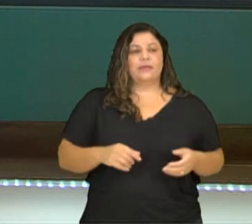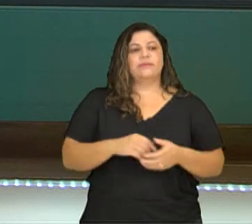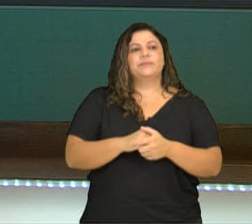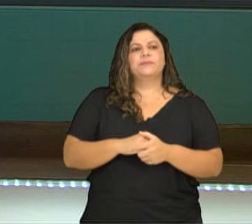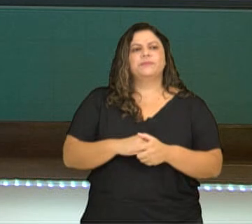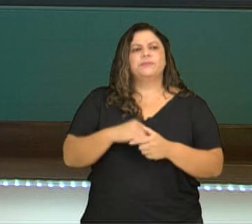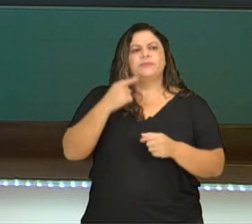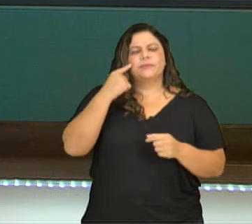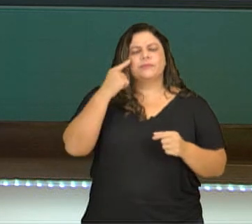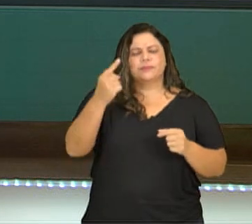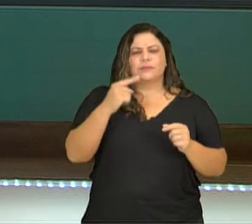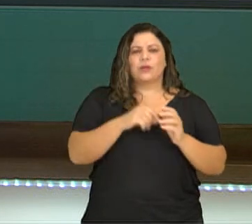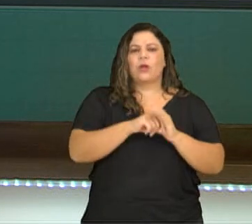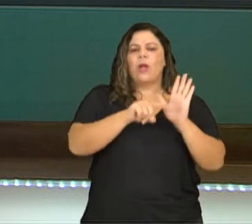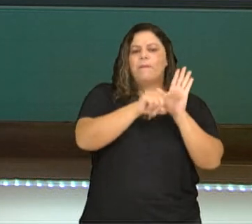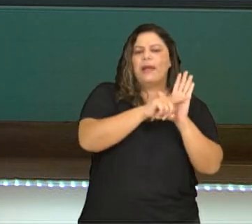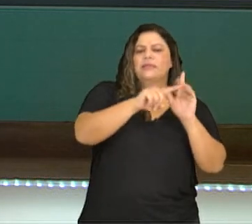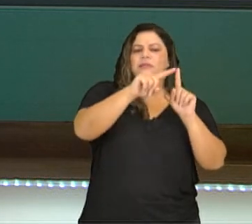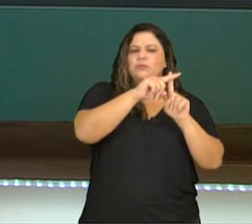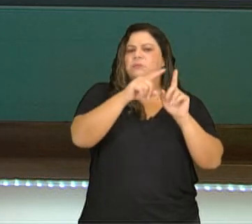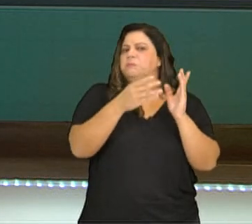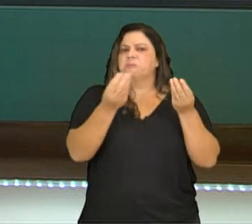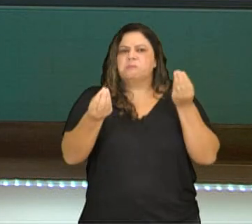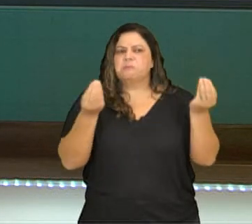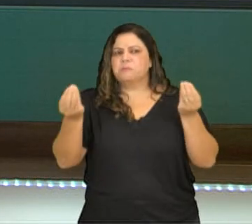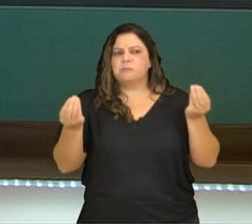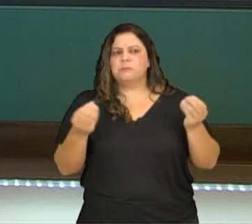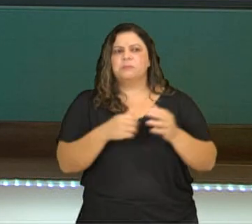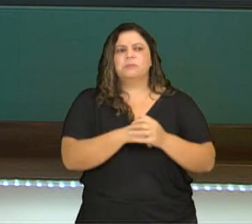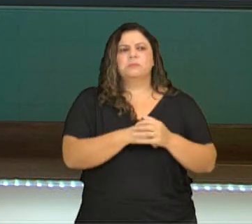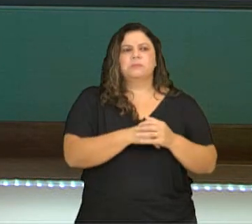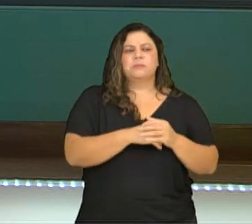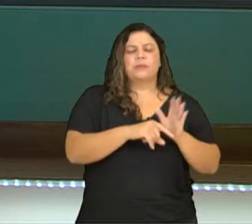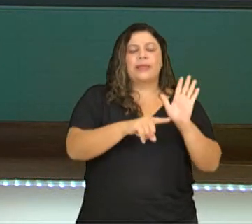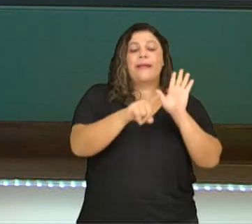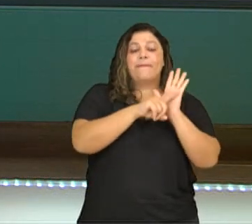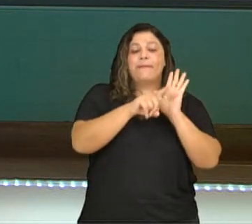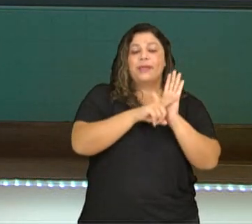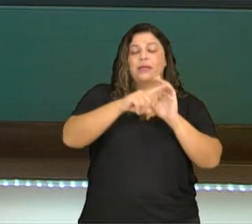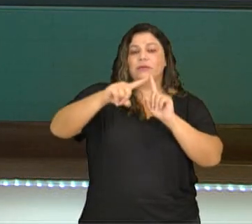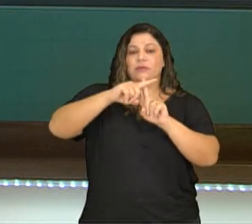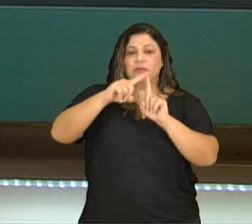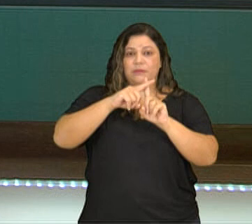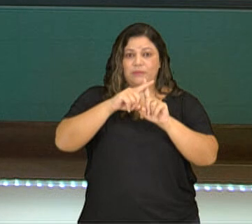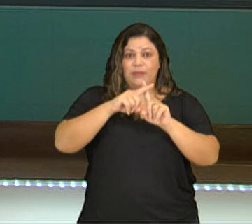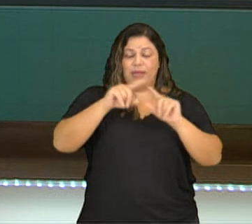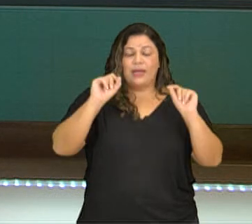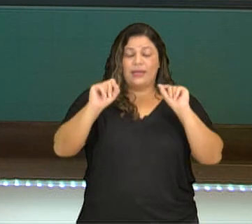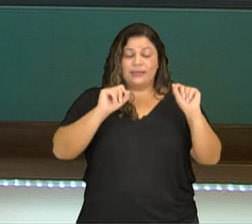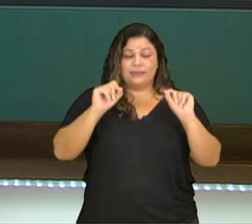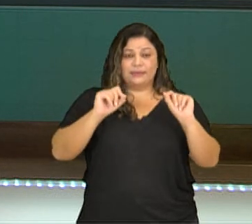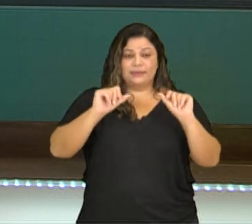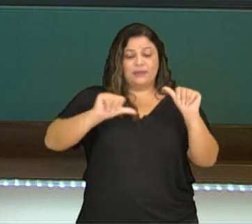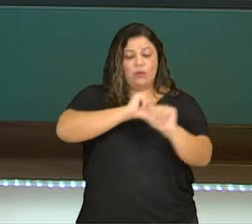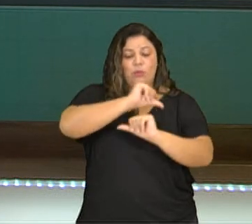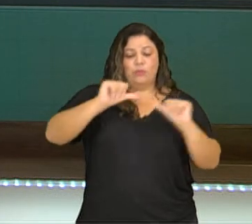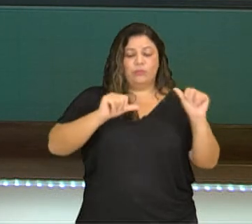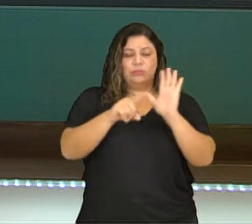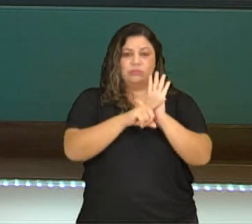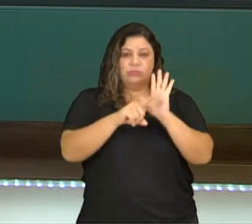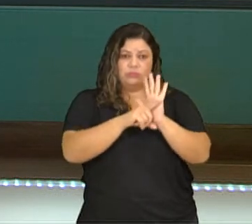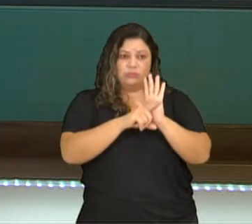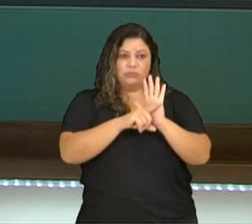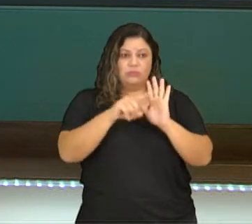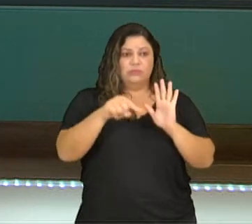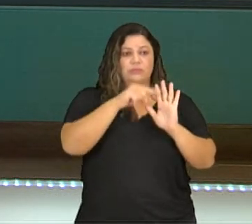do sinal antes de resolver. Então, eu tenho aqui, ó, menos e mais estão juntinhos. Eu transformo em menos. Então, vai